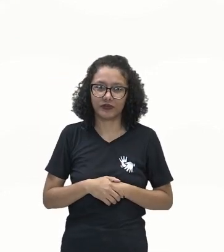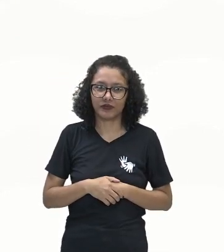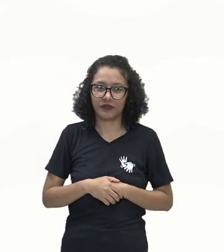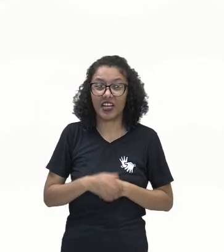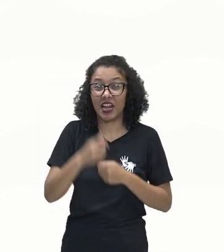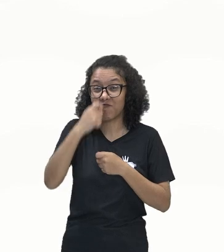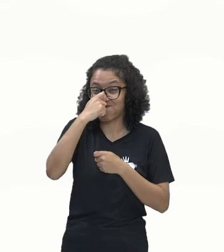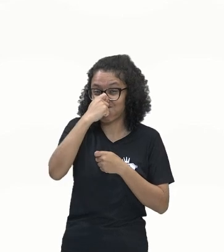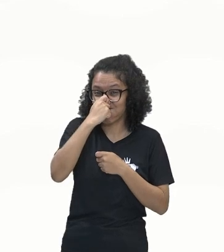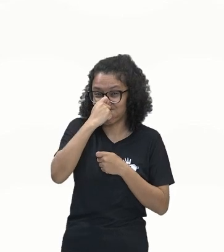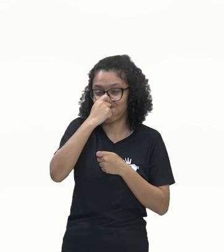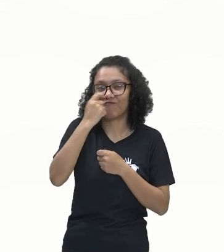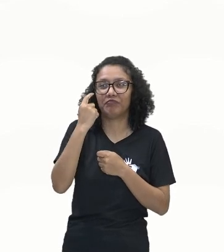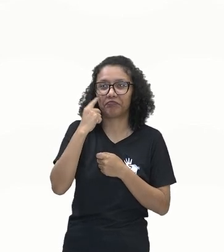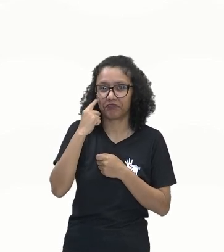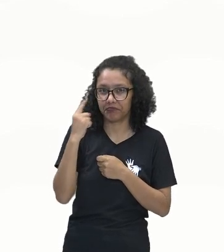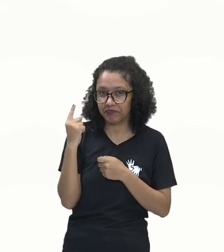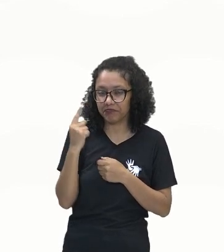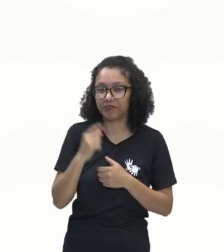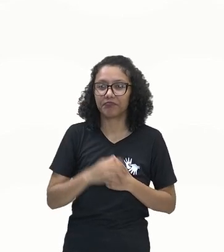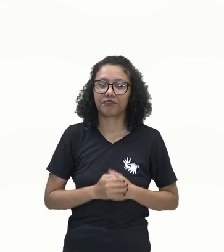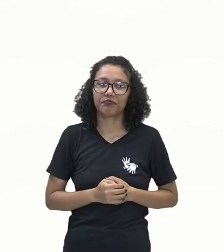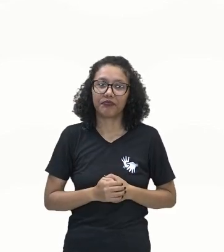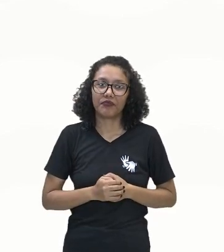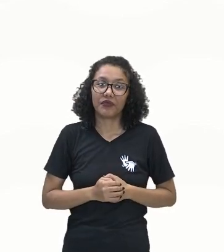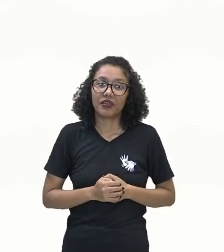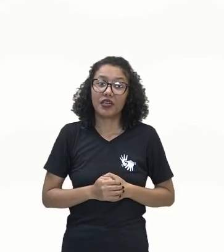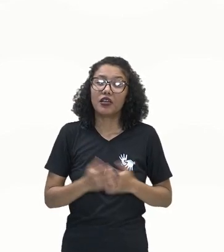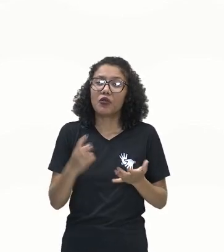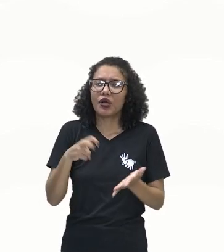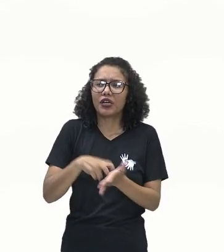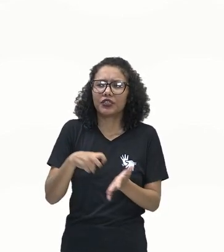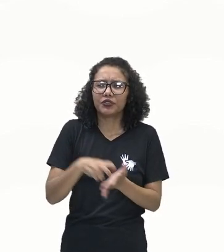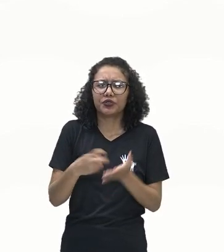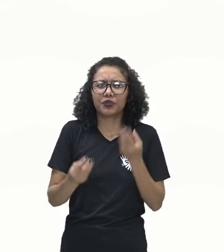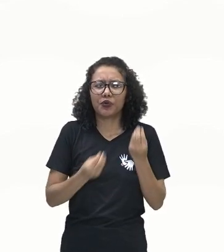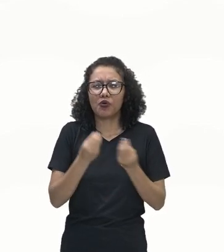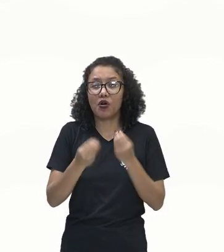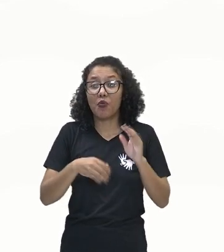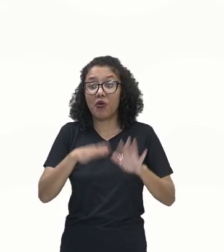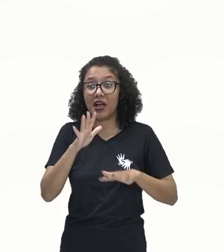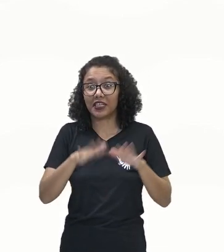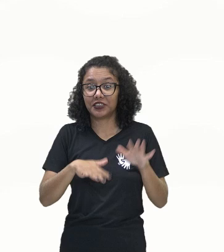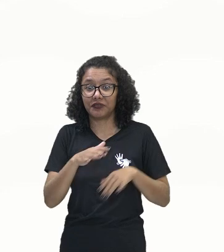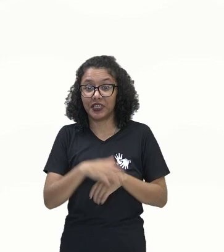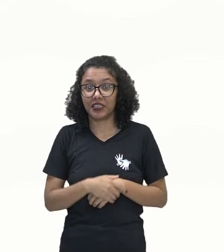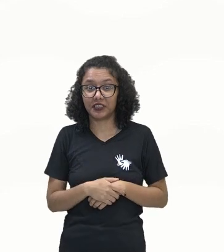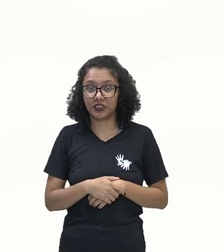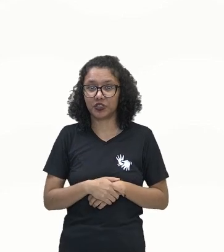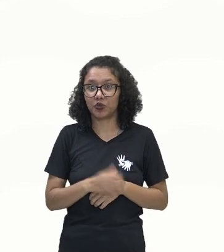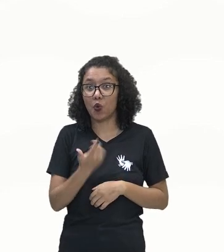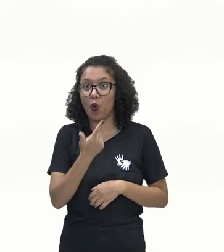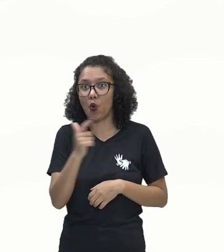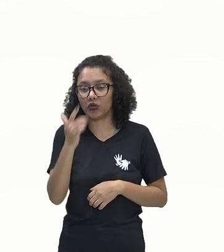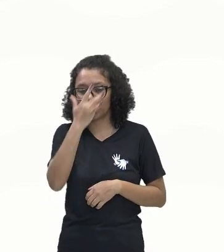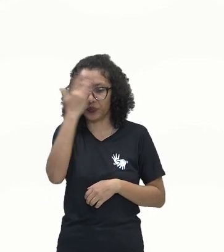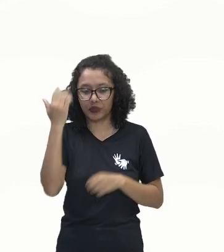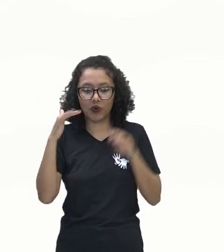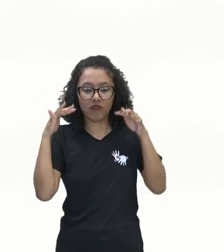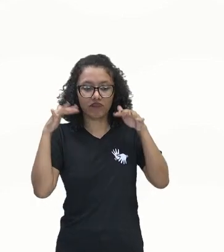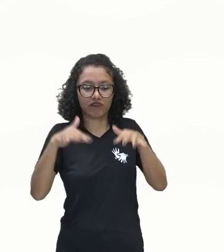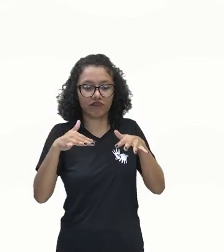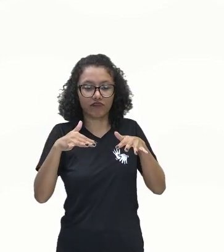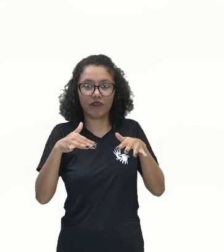Os castigos, muitas vezes, eram realizados publicamente para intimidar outros